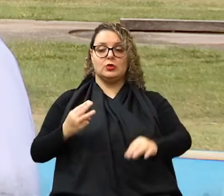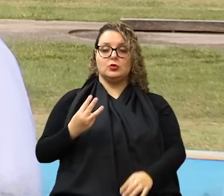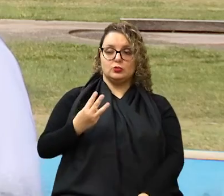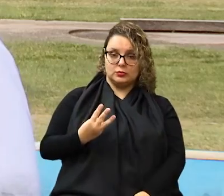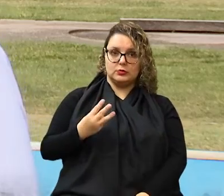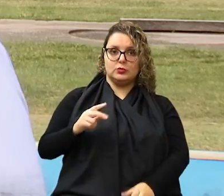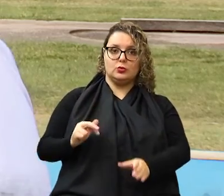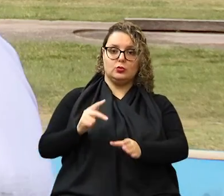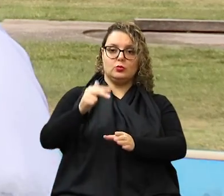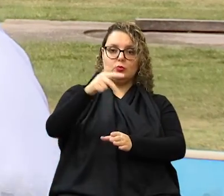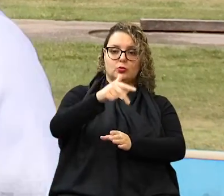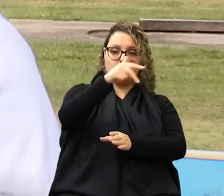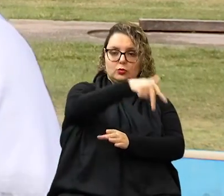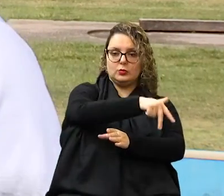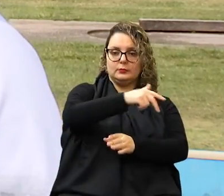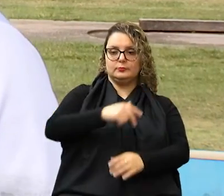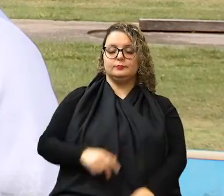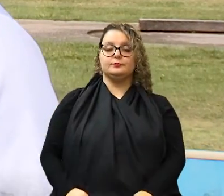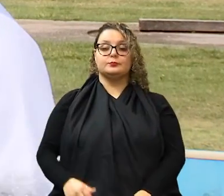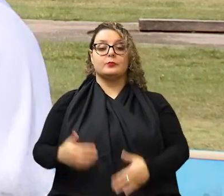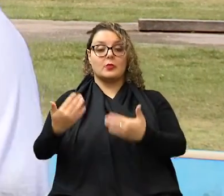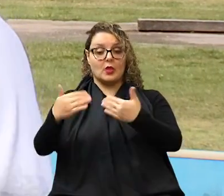o salto triplo.